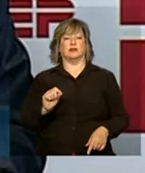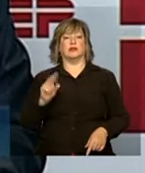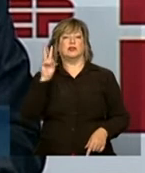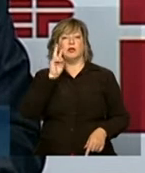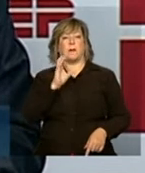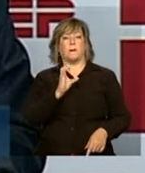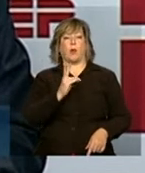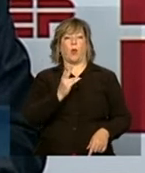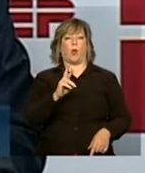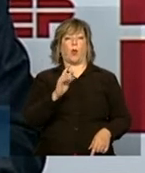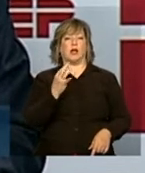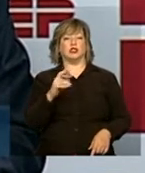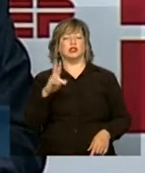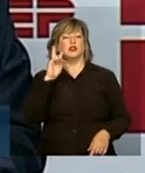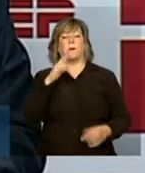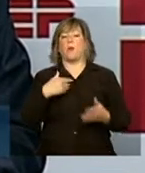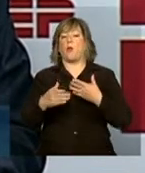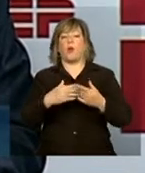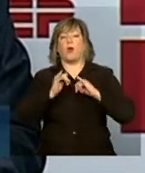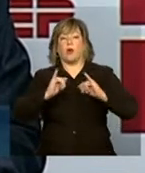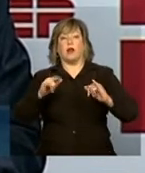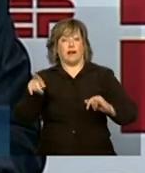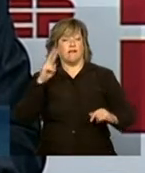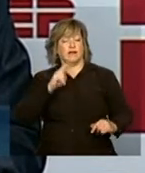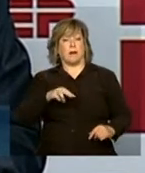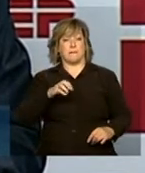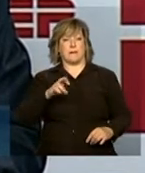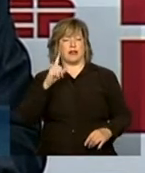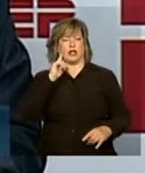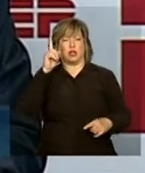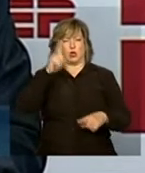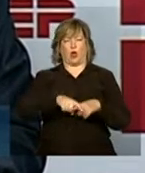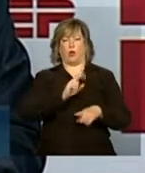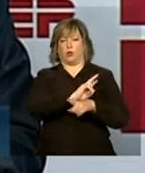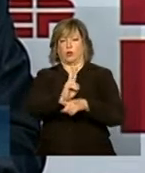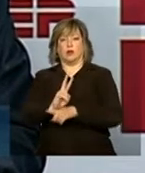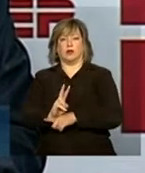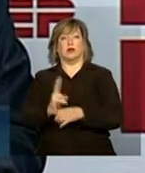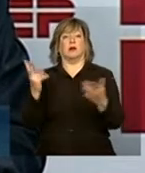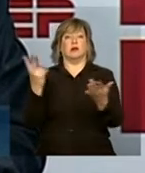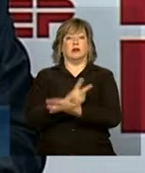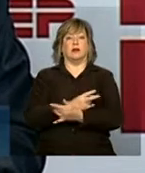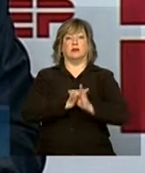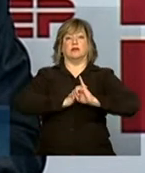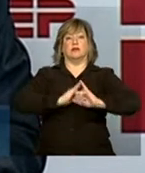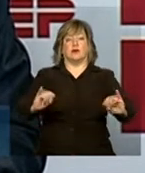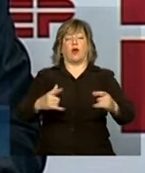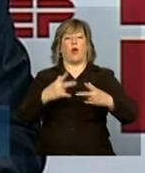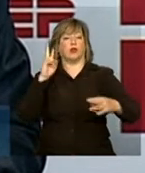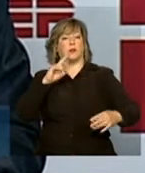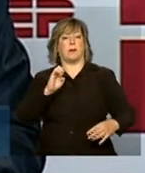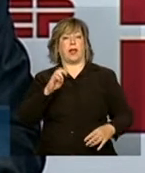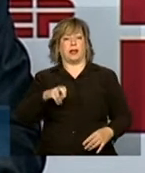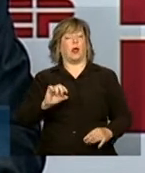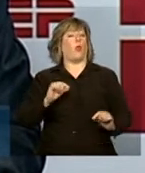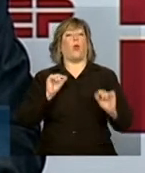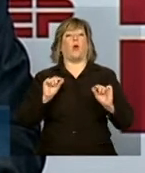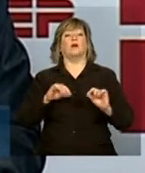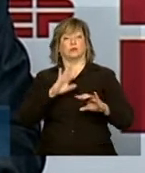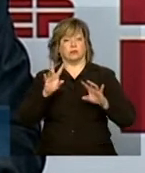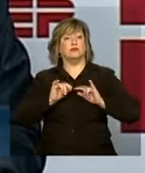um comentário. Viram como o MEC tinha total controle de quem postava algo da prova no Enem nas redes sociais? Seja lá o que